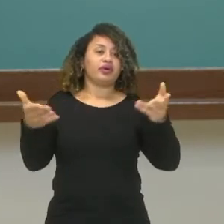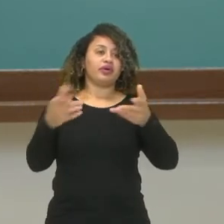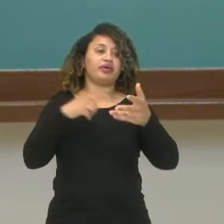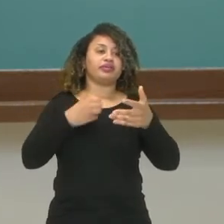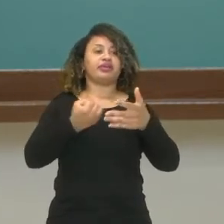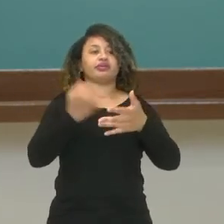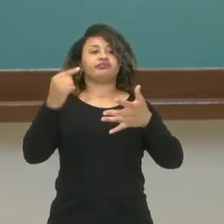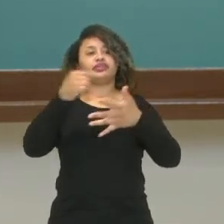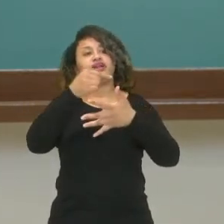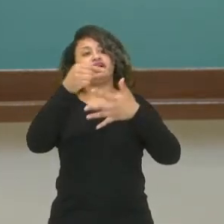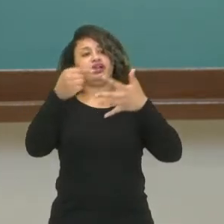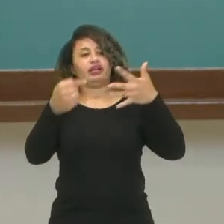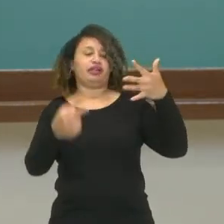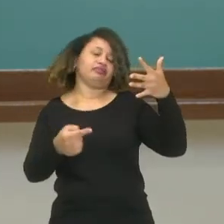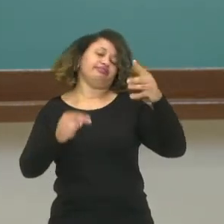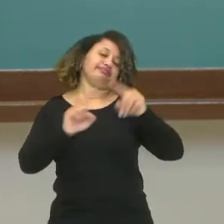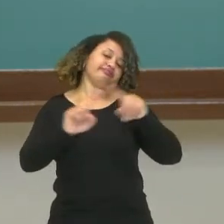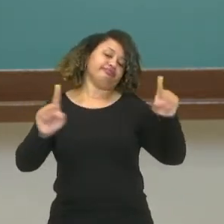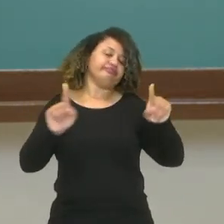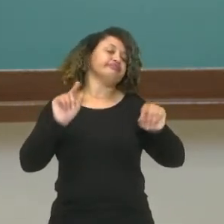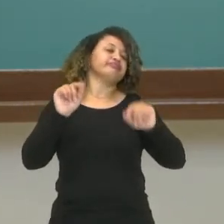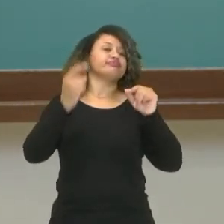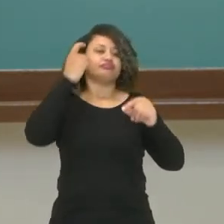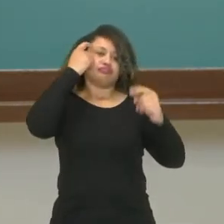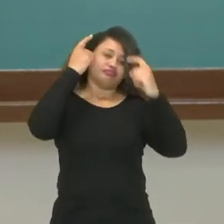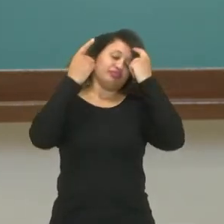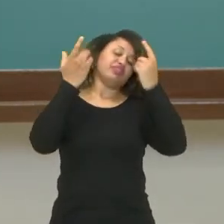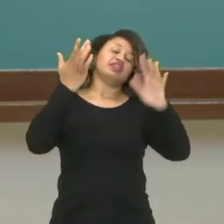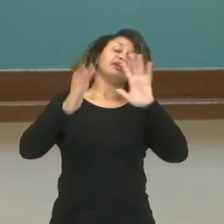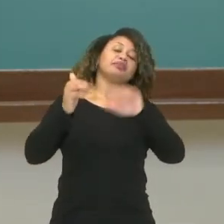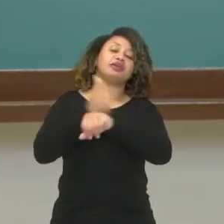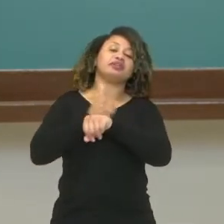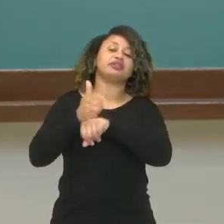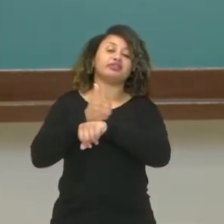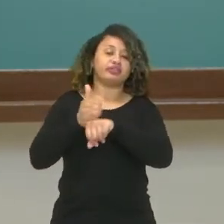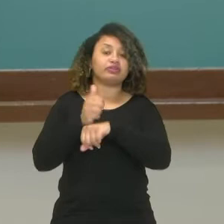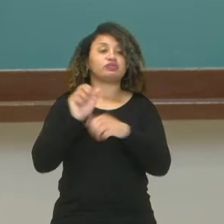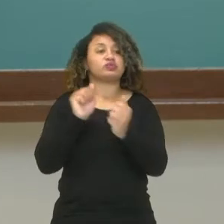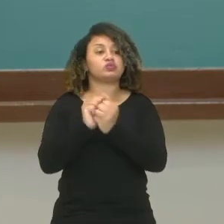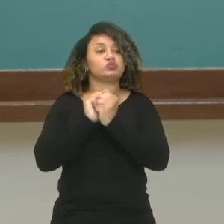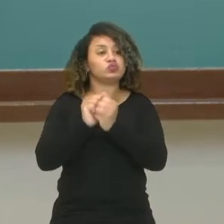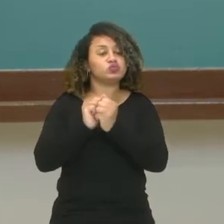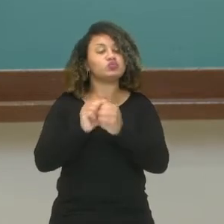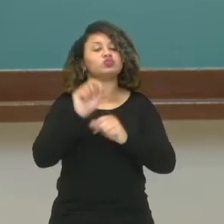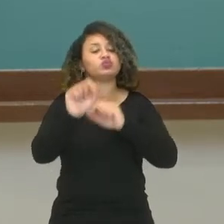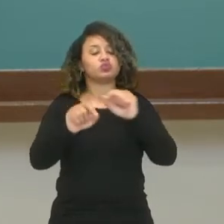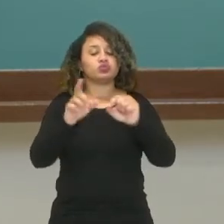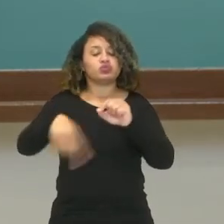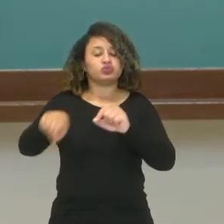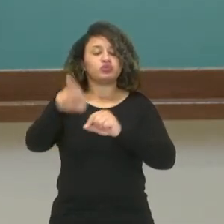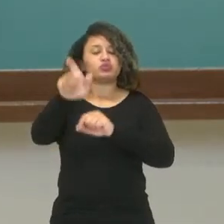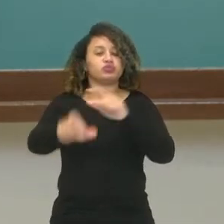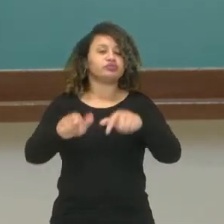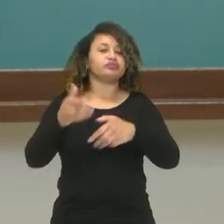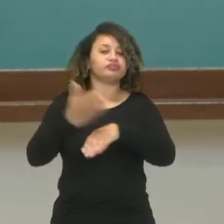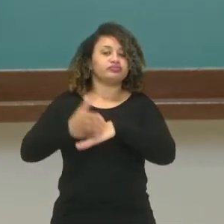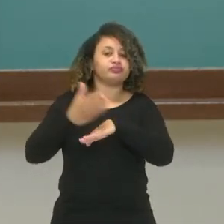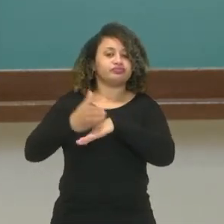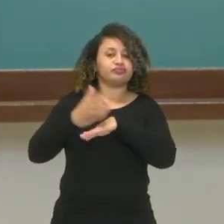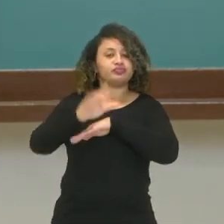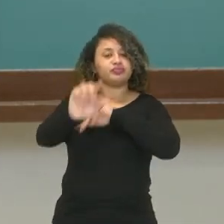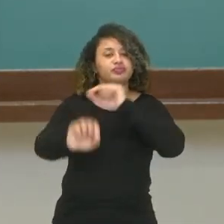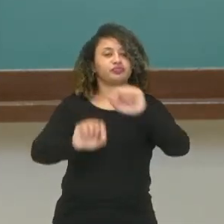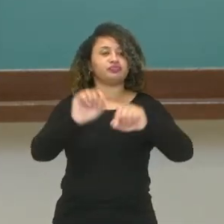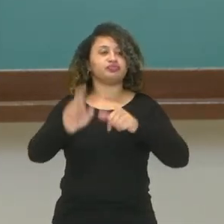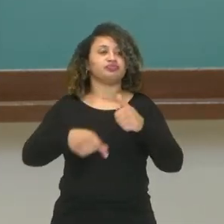alguns, mas a criatividade vai por conta do profissional que tiver com esse educando aí em suas mãos. Então,